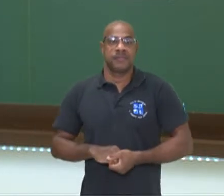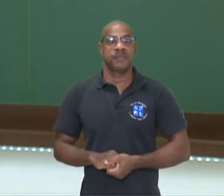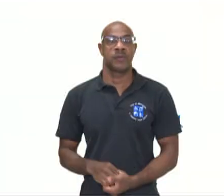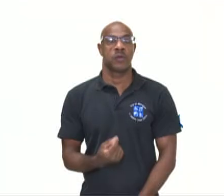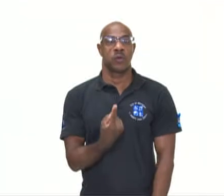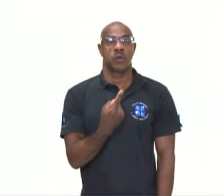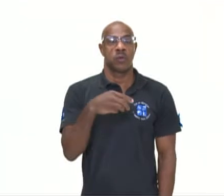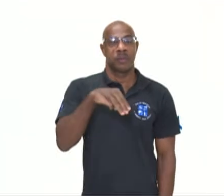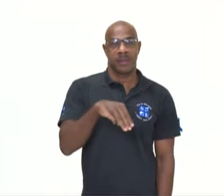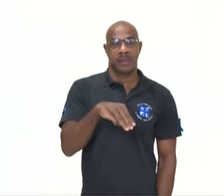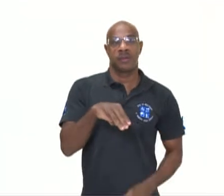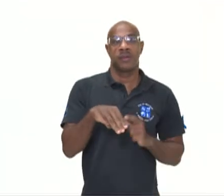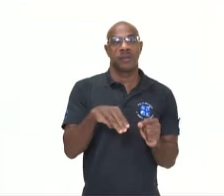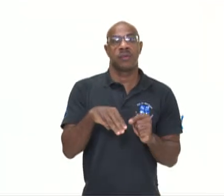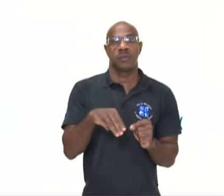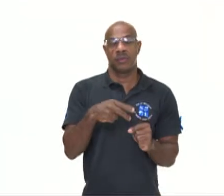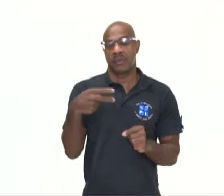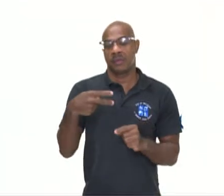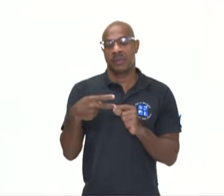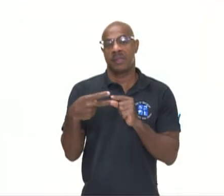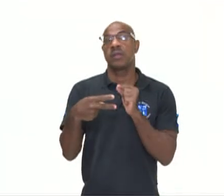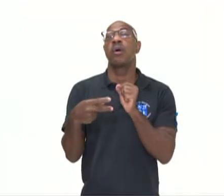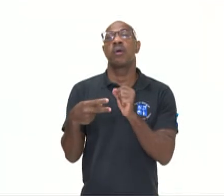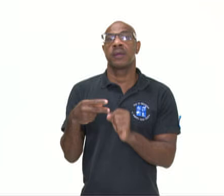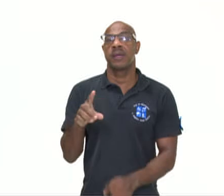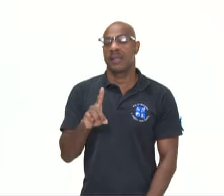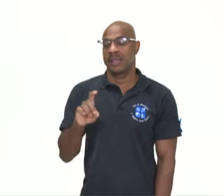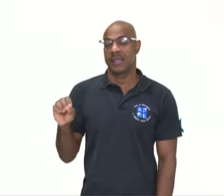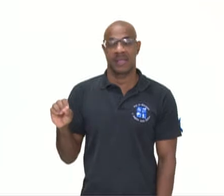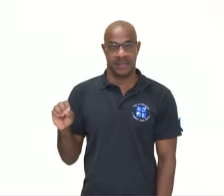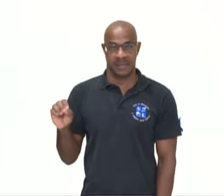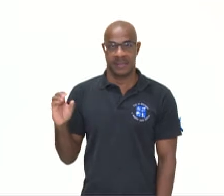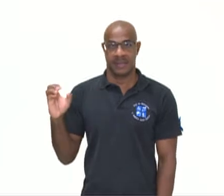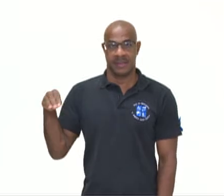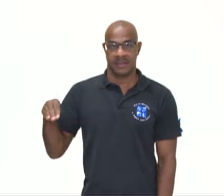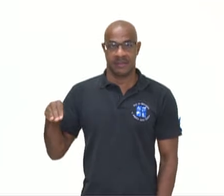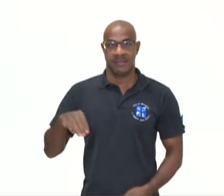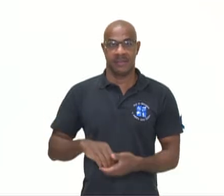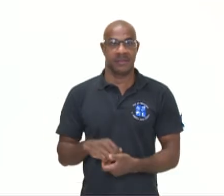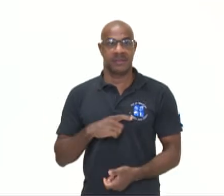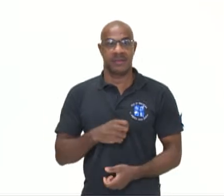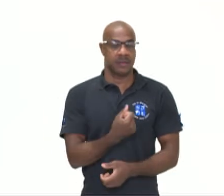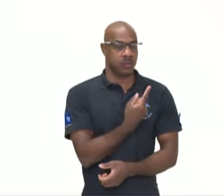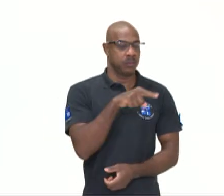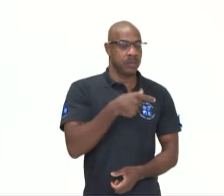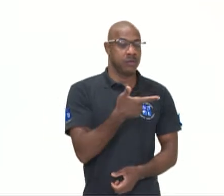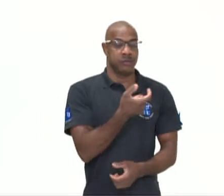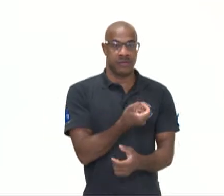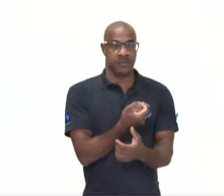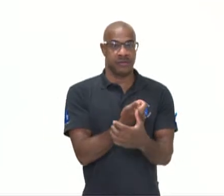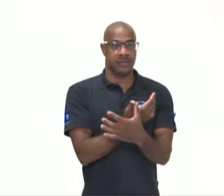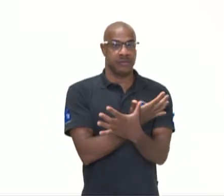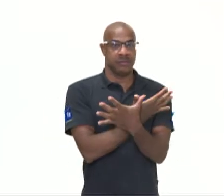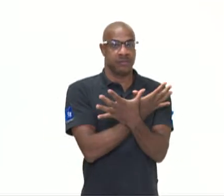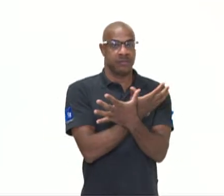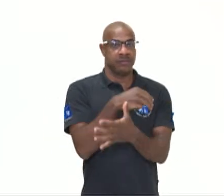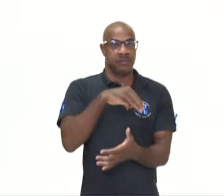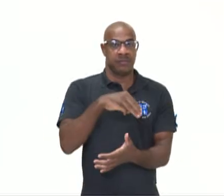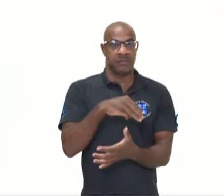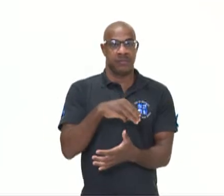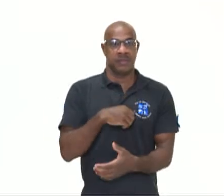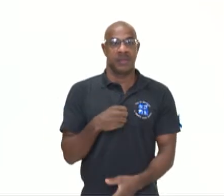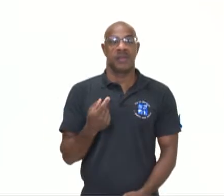1 metro são 100 centímetros, ok? Se eu tenho 1,20 m, então 1,20 m